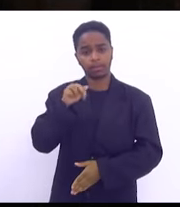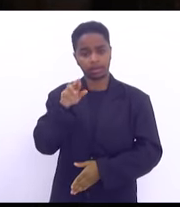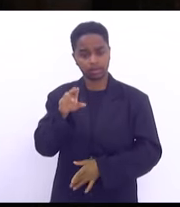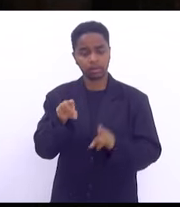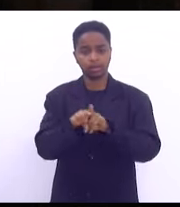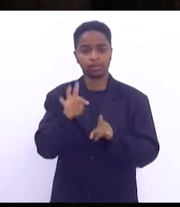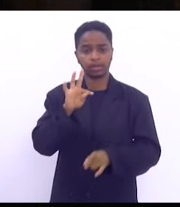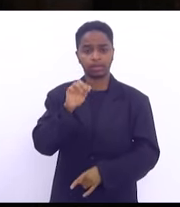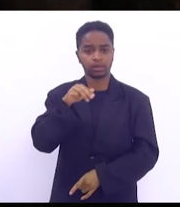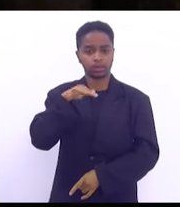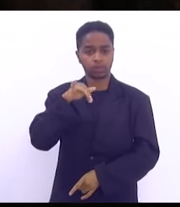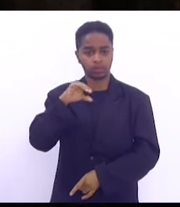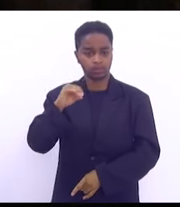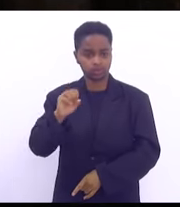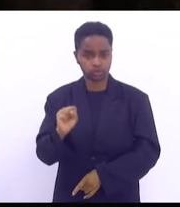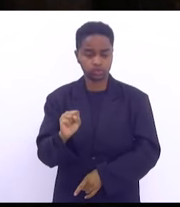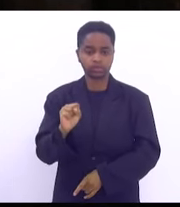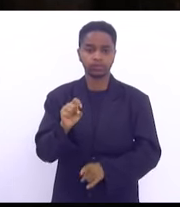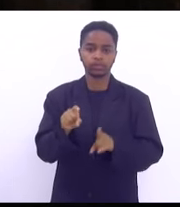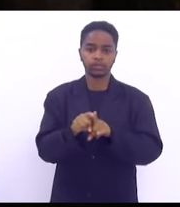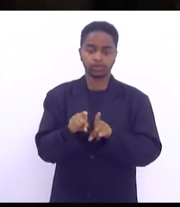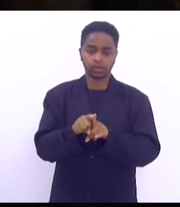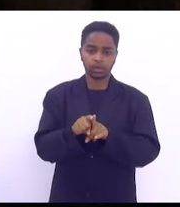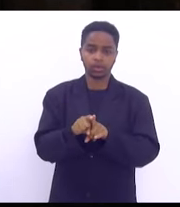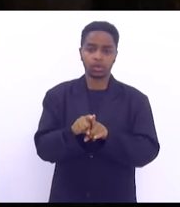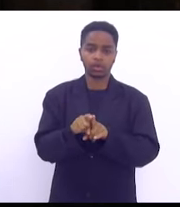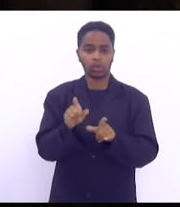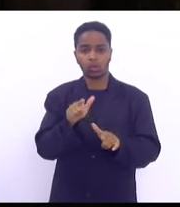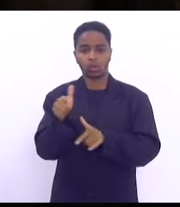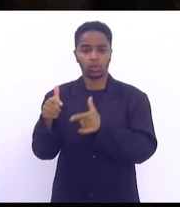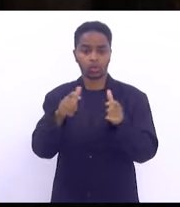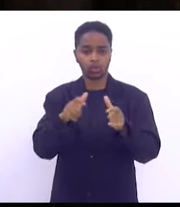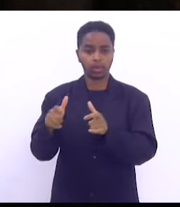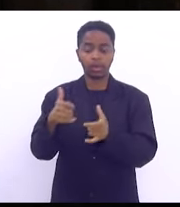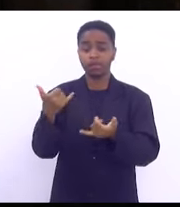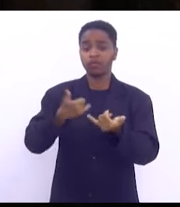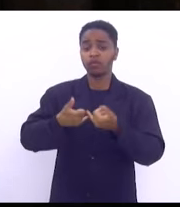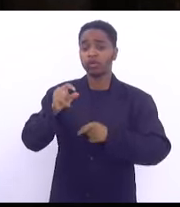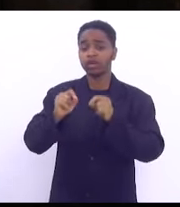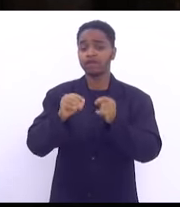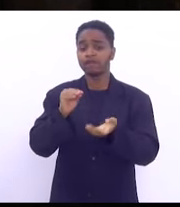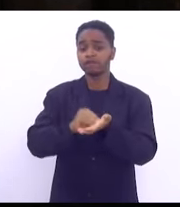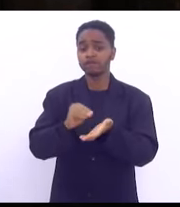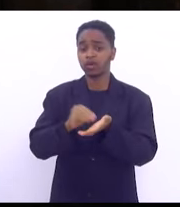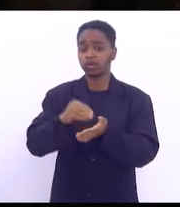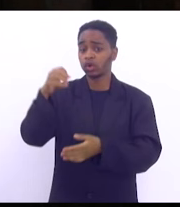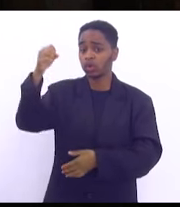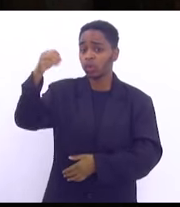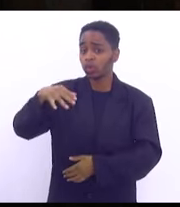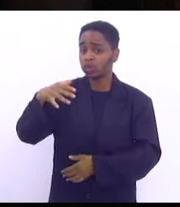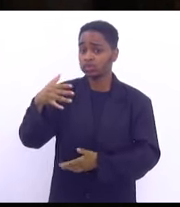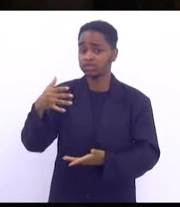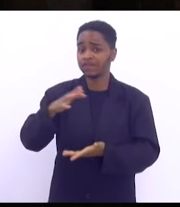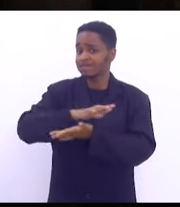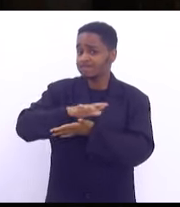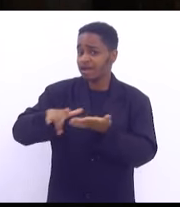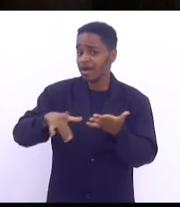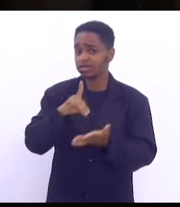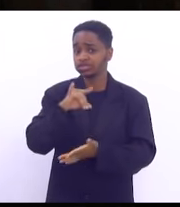Avenida Beira-Mar, informando que estavam sem luz durante vários dias.